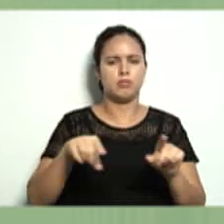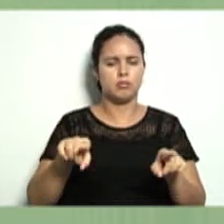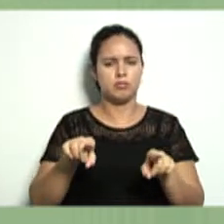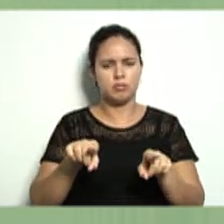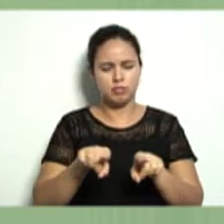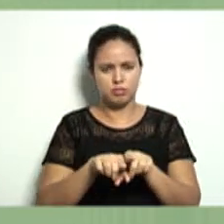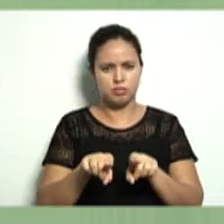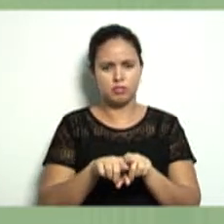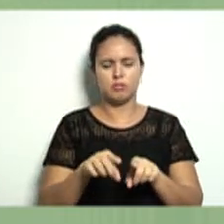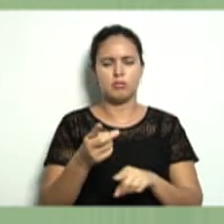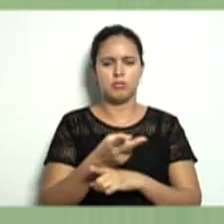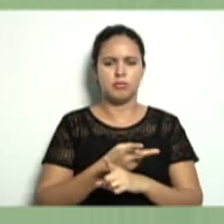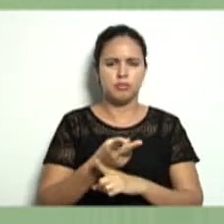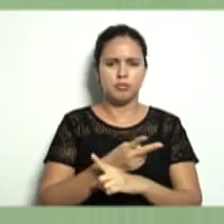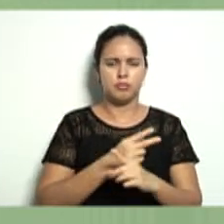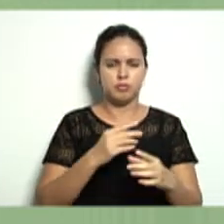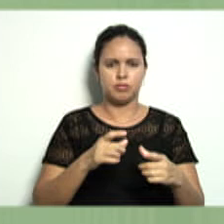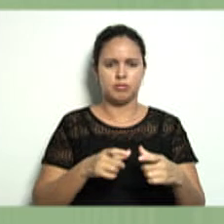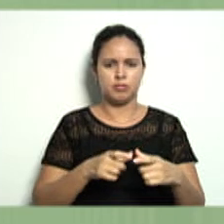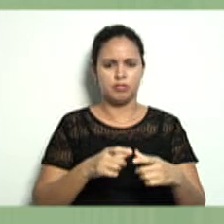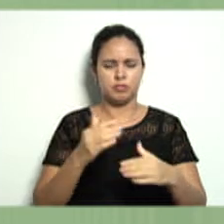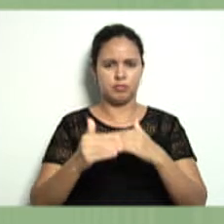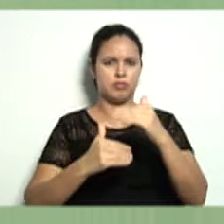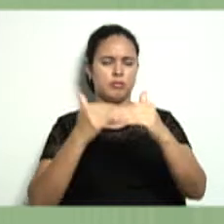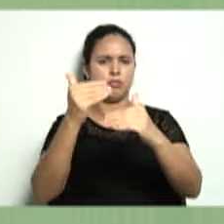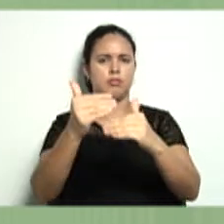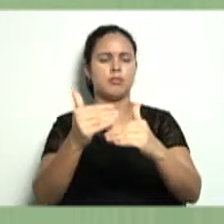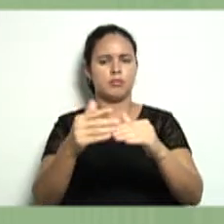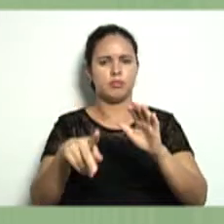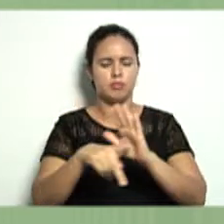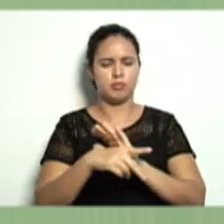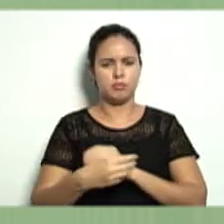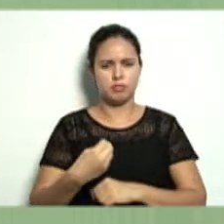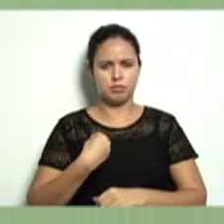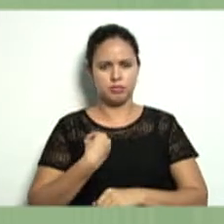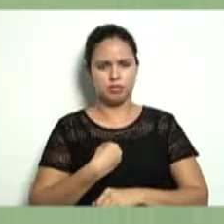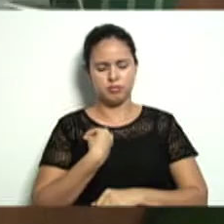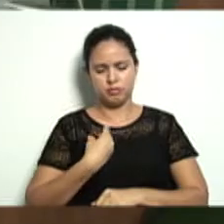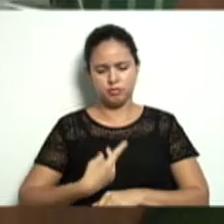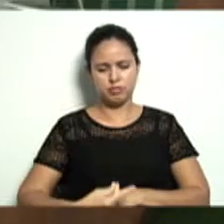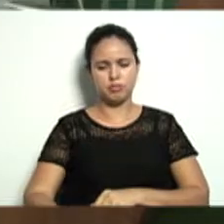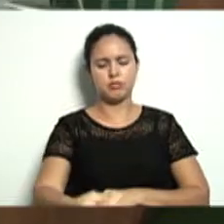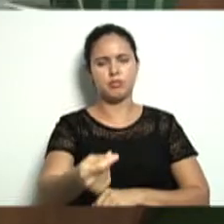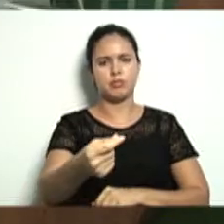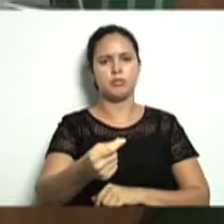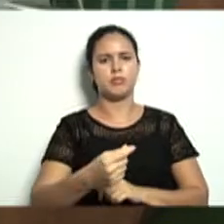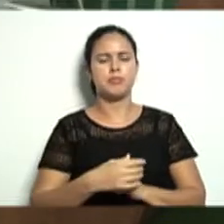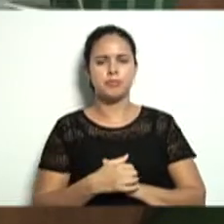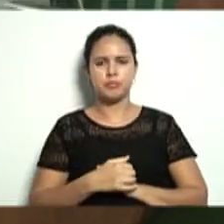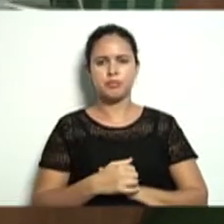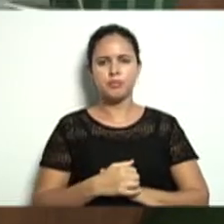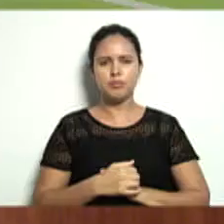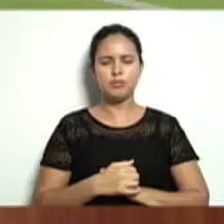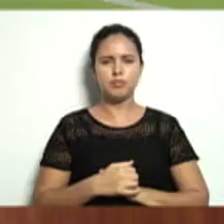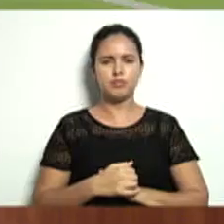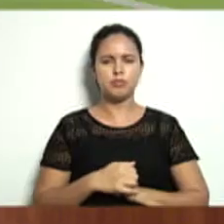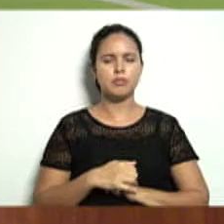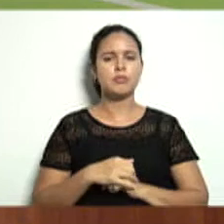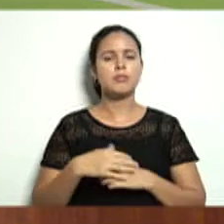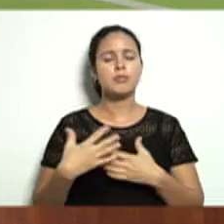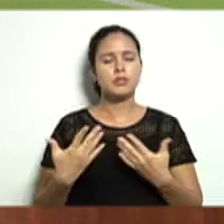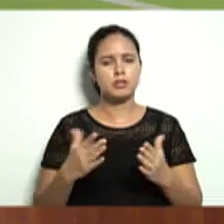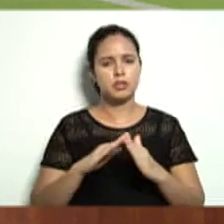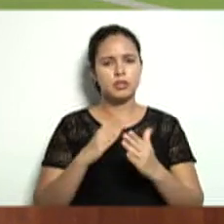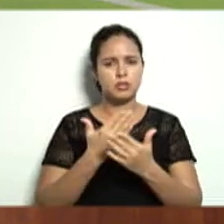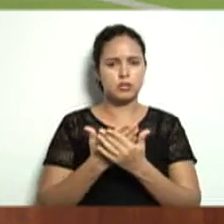que está ligado à sobrevivência. E aí, quero ouvir as participações. Sim, então a escola 22 de abril